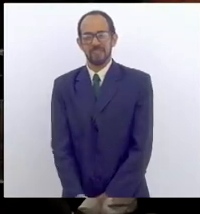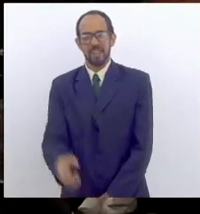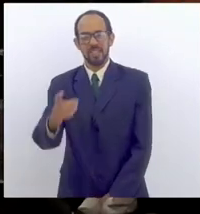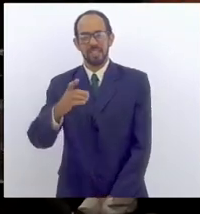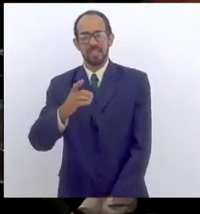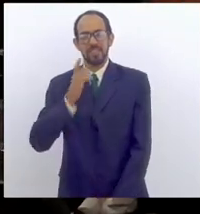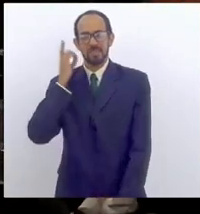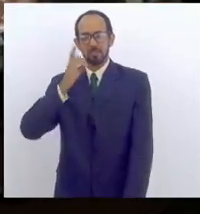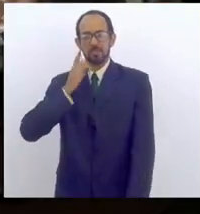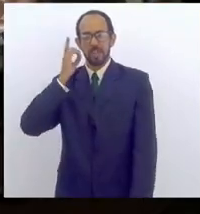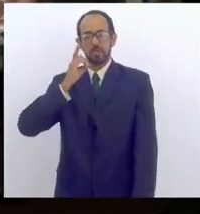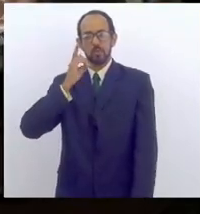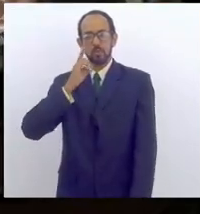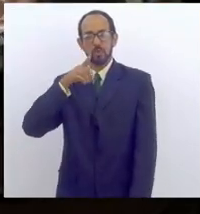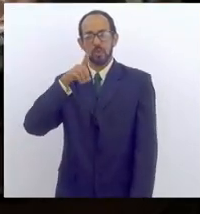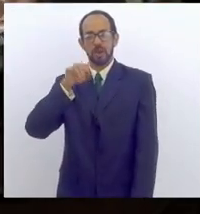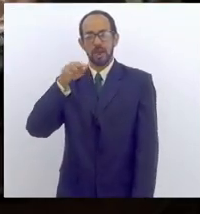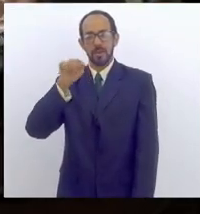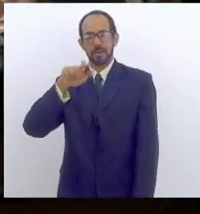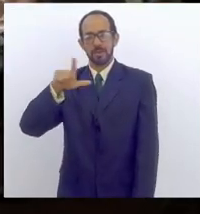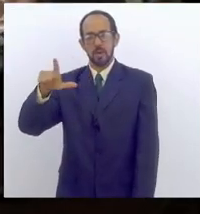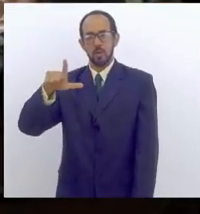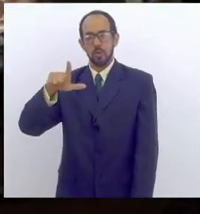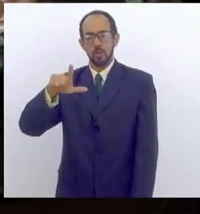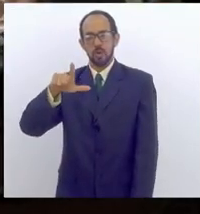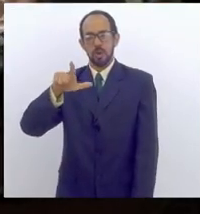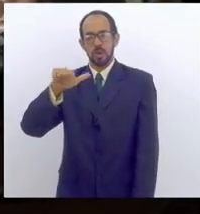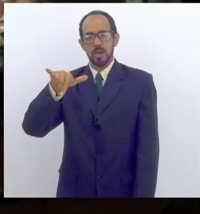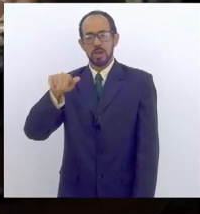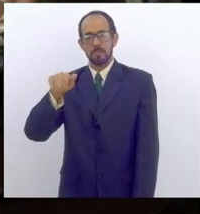Deputado Daniel Librelon.